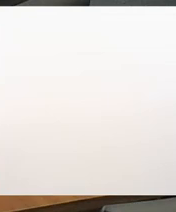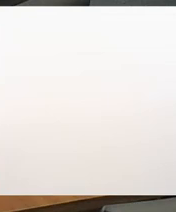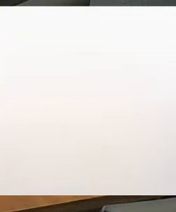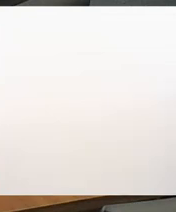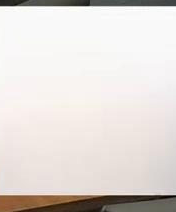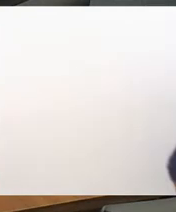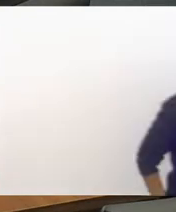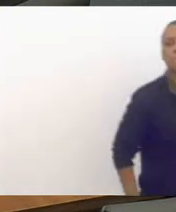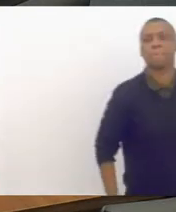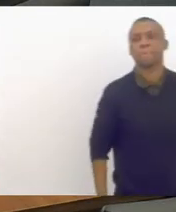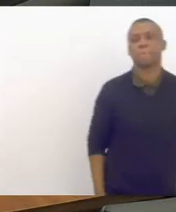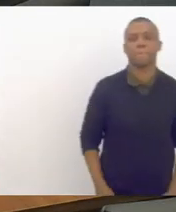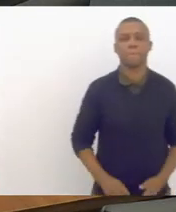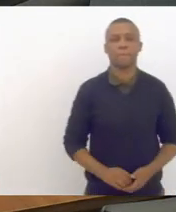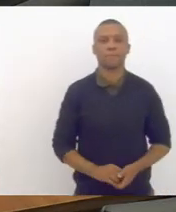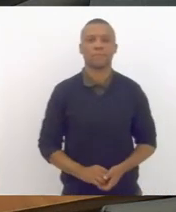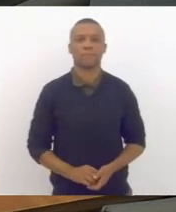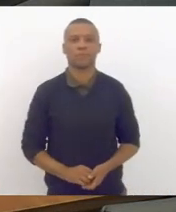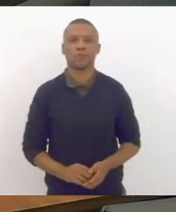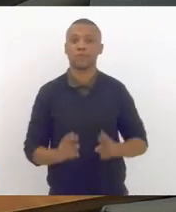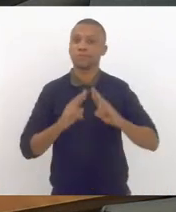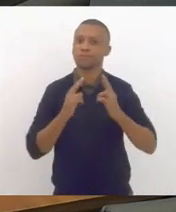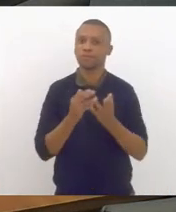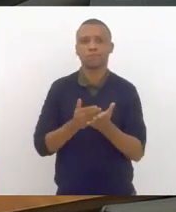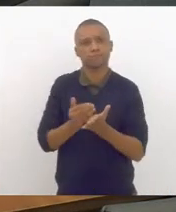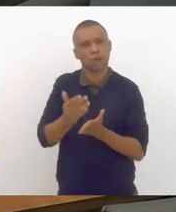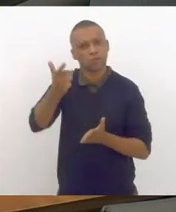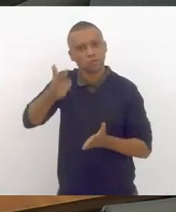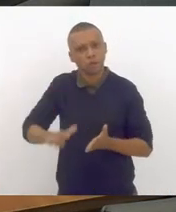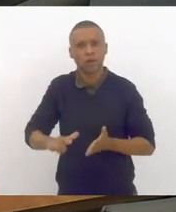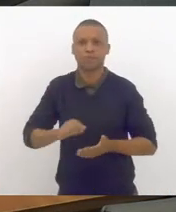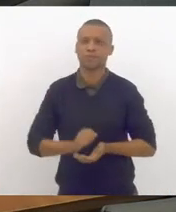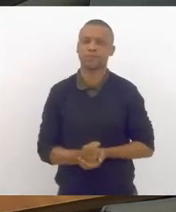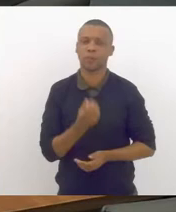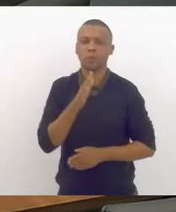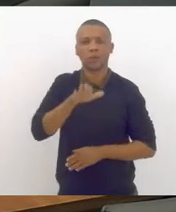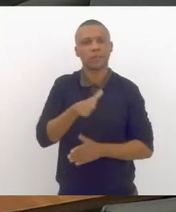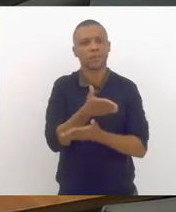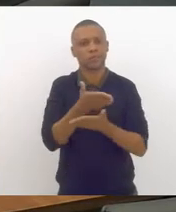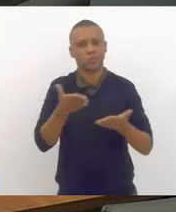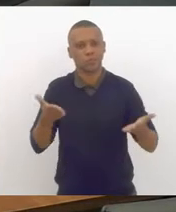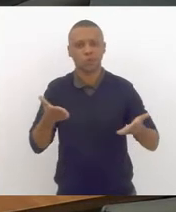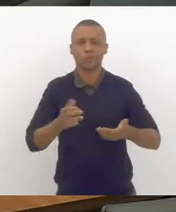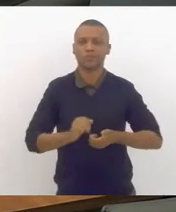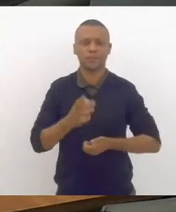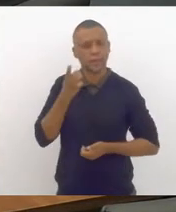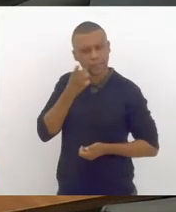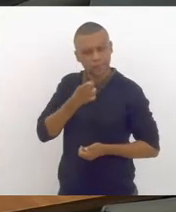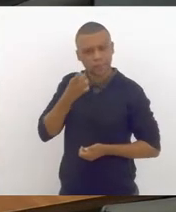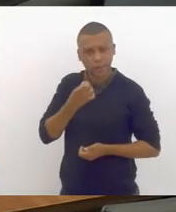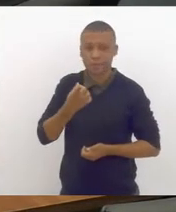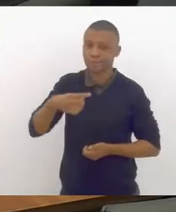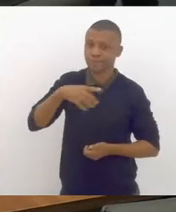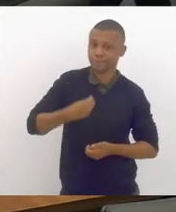Está reaberta a sessão. Passa-se a ordem do dia. Boa tarde a todos e todas, deputados e